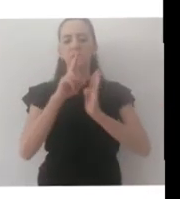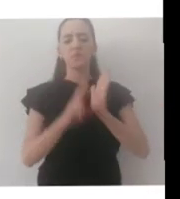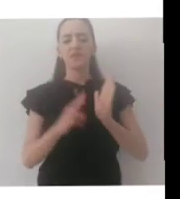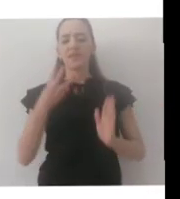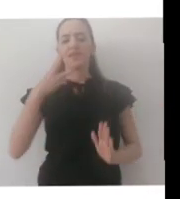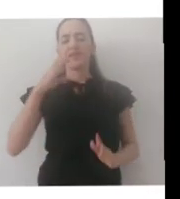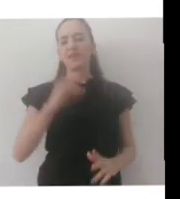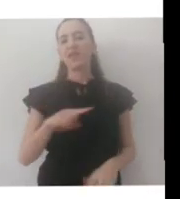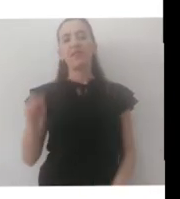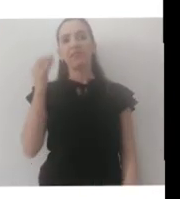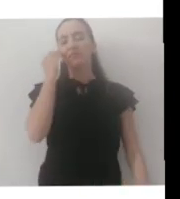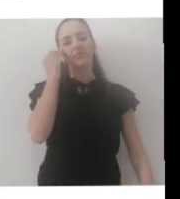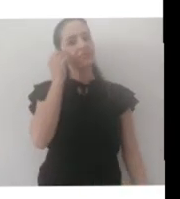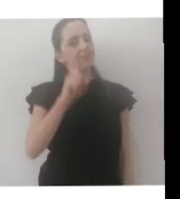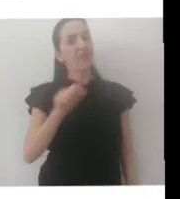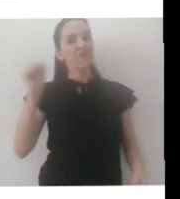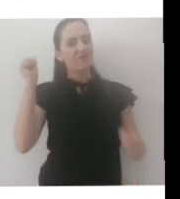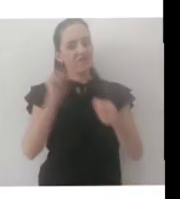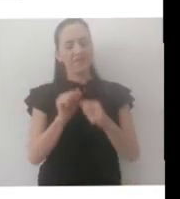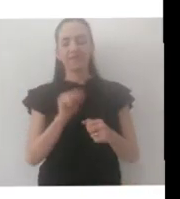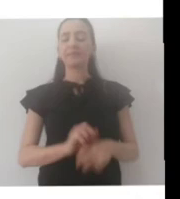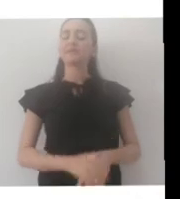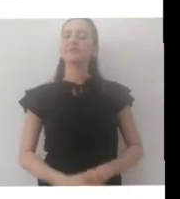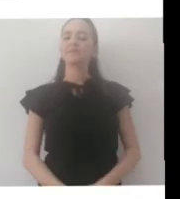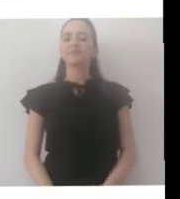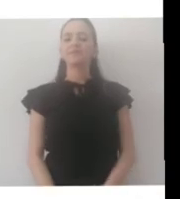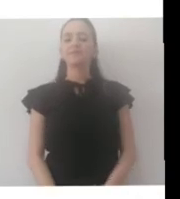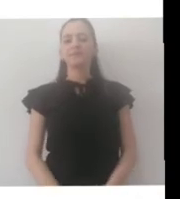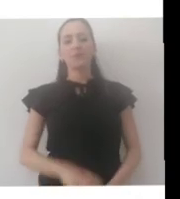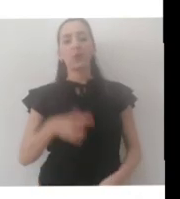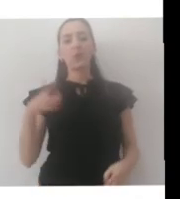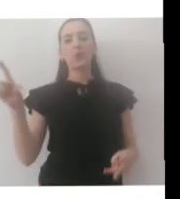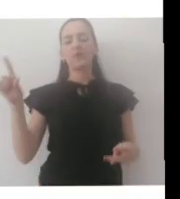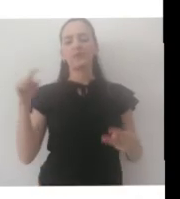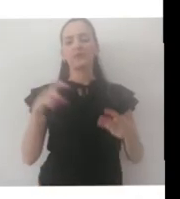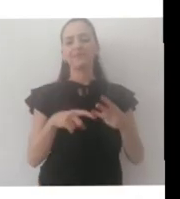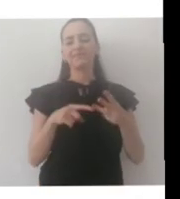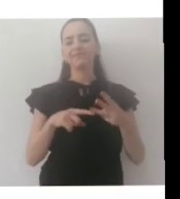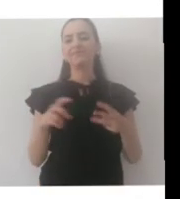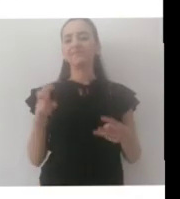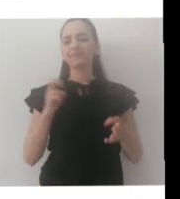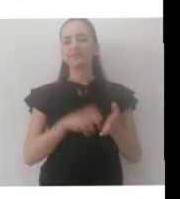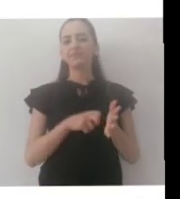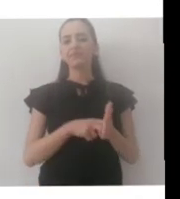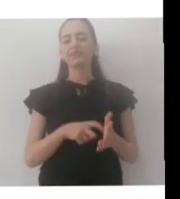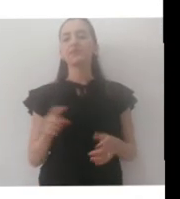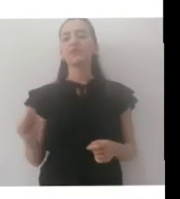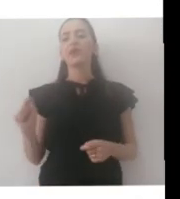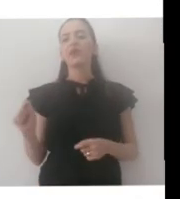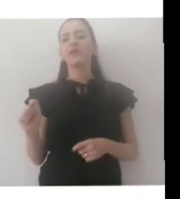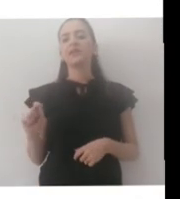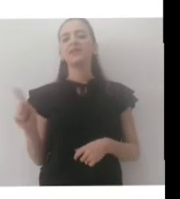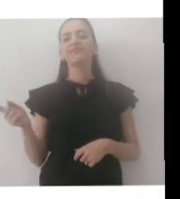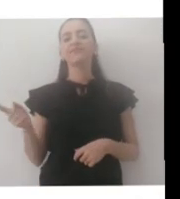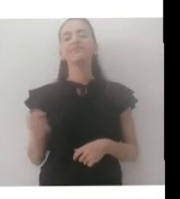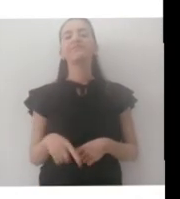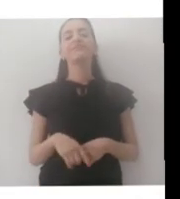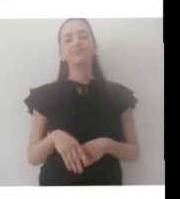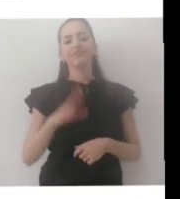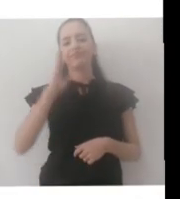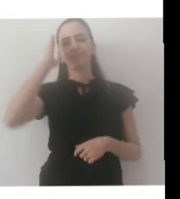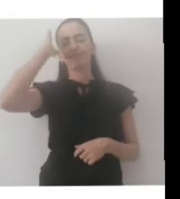esse resumo. Amanhã eu vou responder 30 questões. Não tentem, façam. Então tem muito a ver disso. Outra consequência